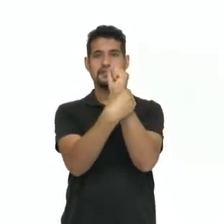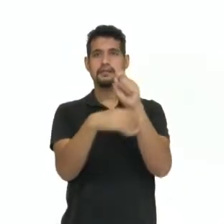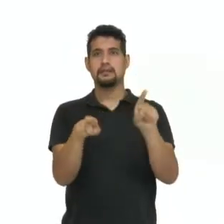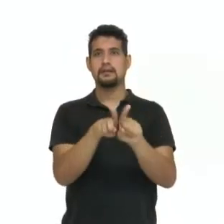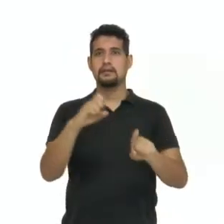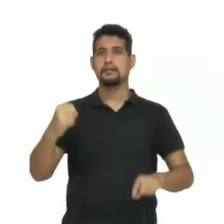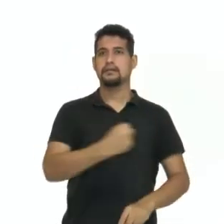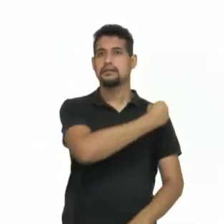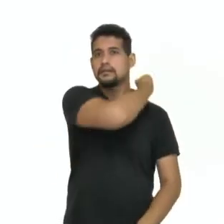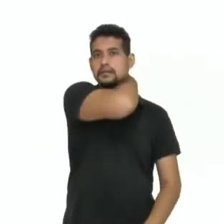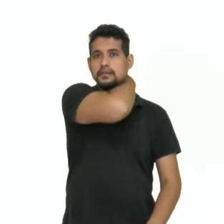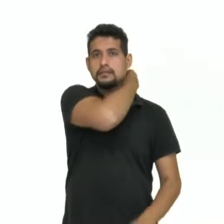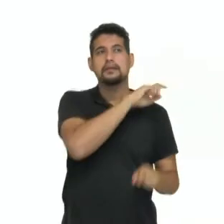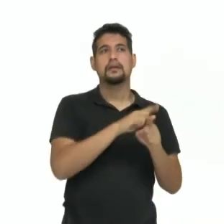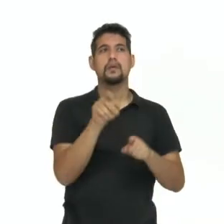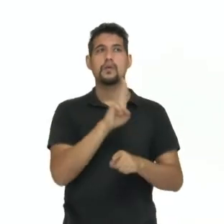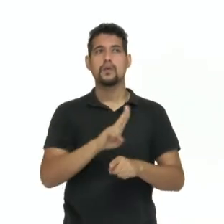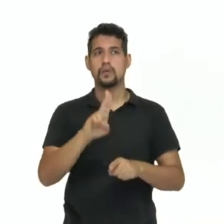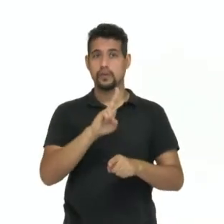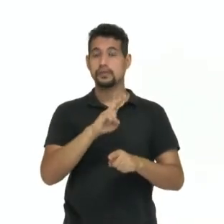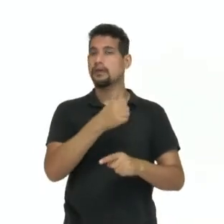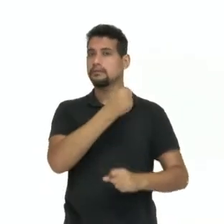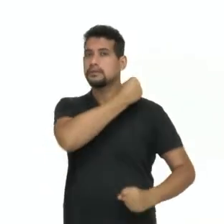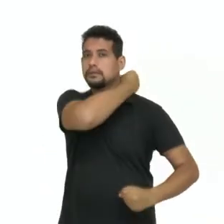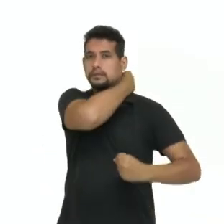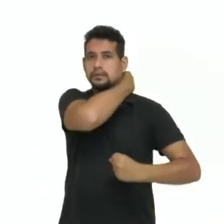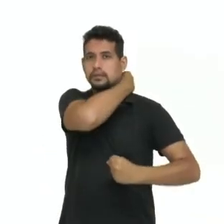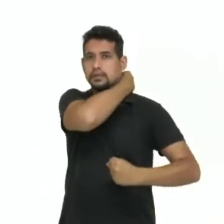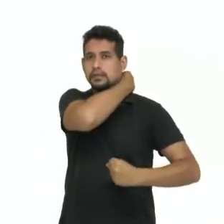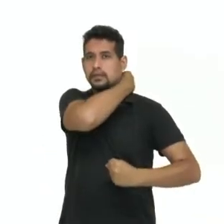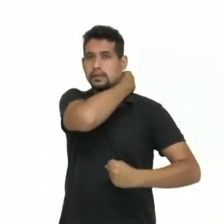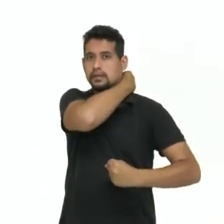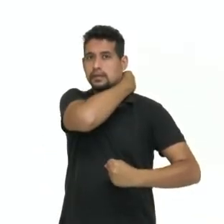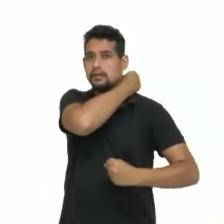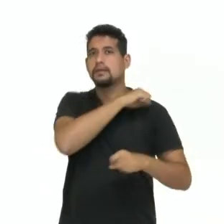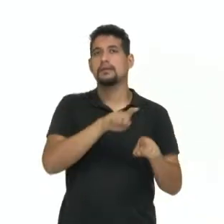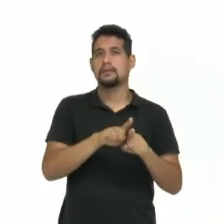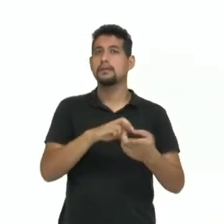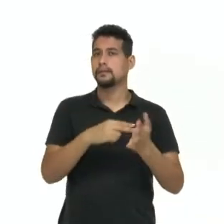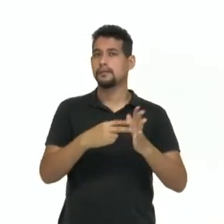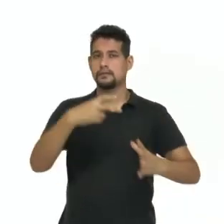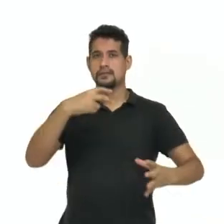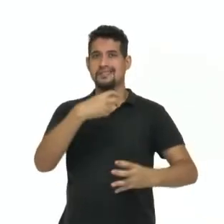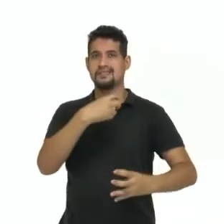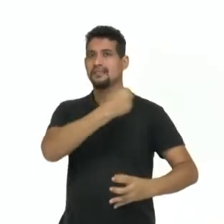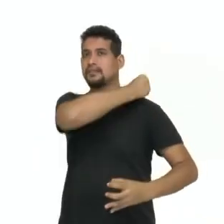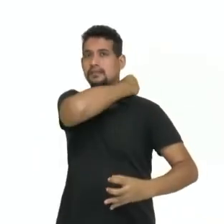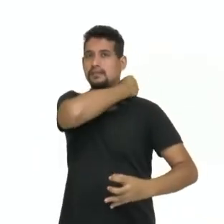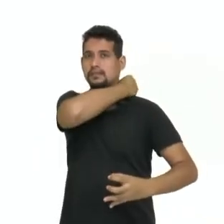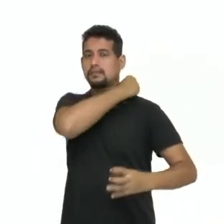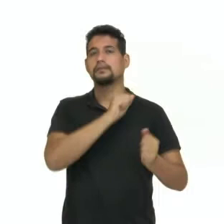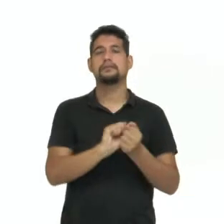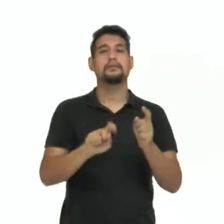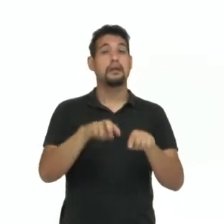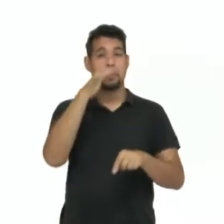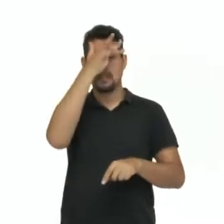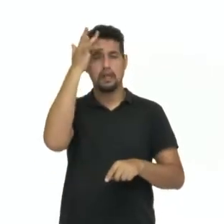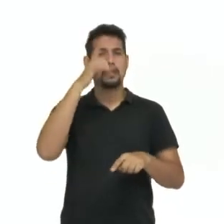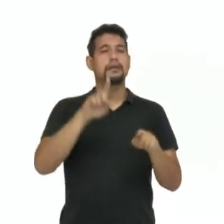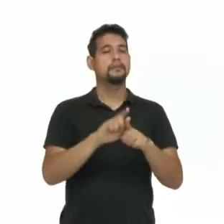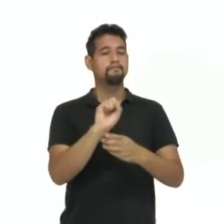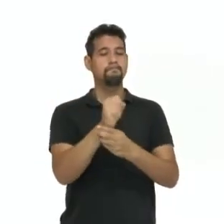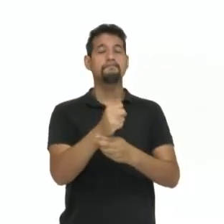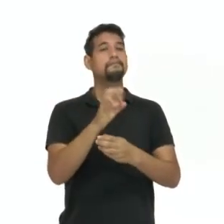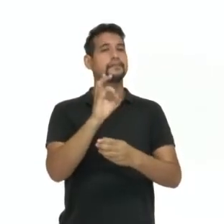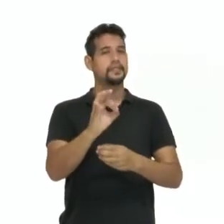mão apoia, ou apoiada, né? Apoia o bíceps, certo? Do outro braço para